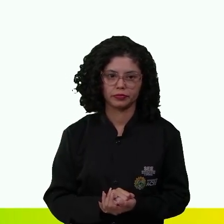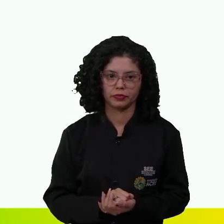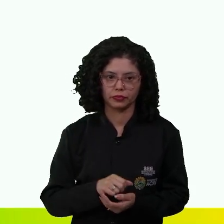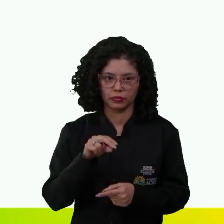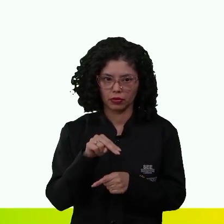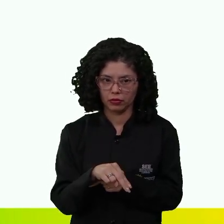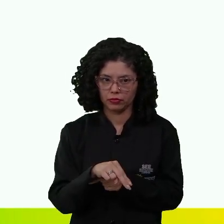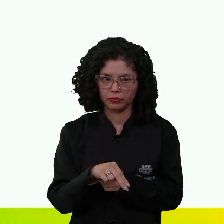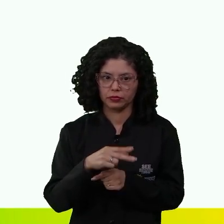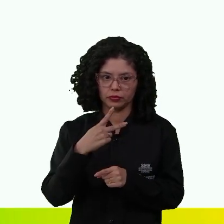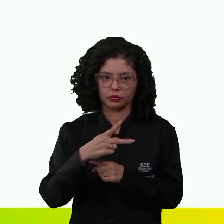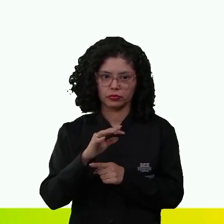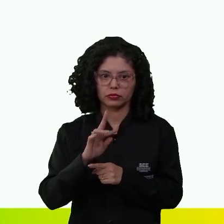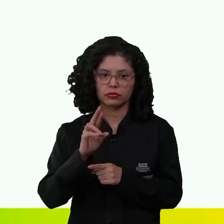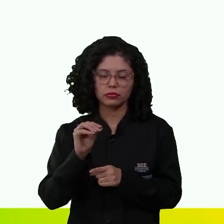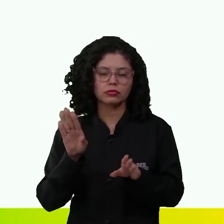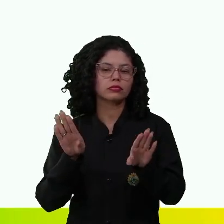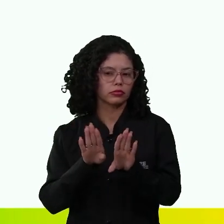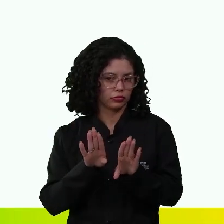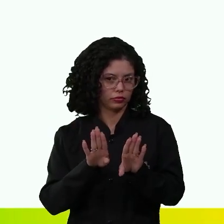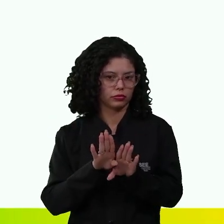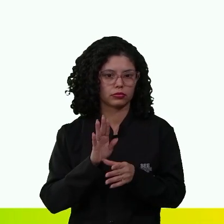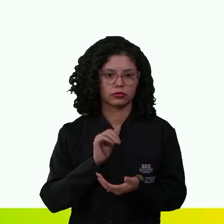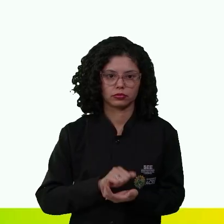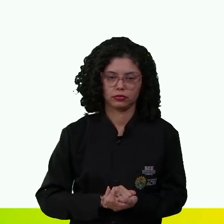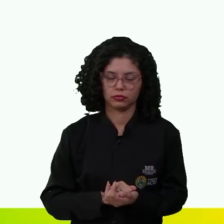N, ponto médio também.